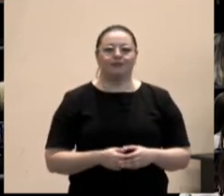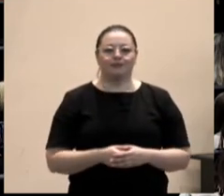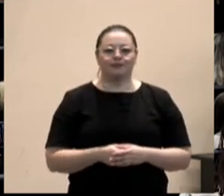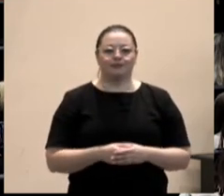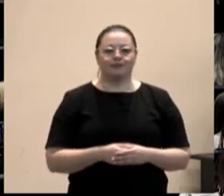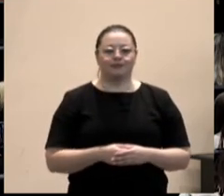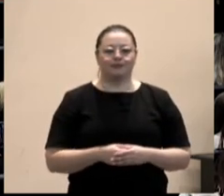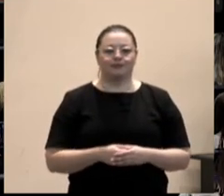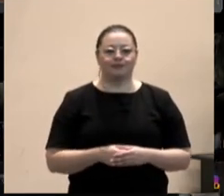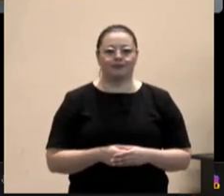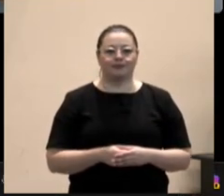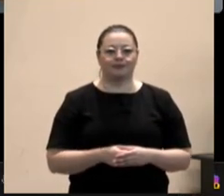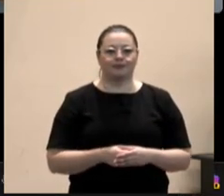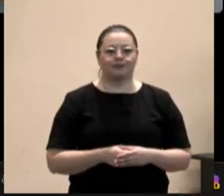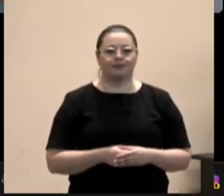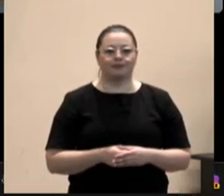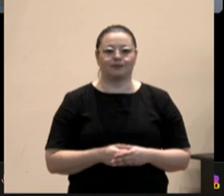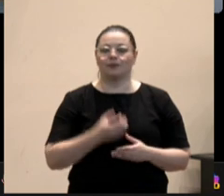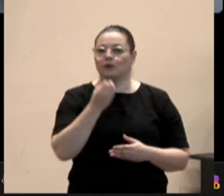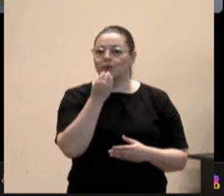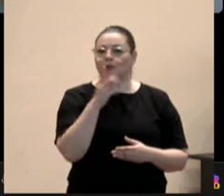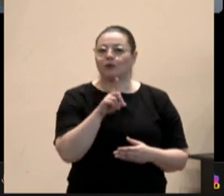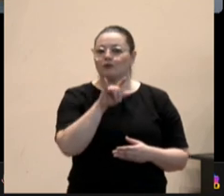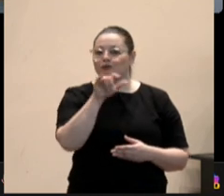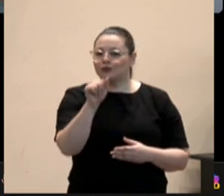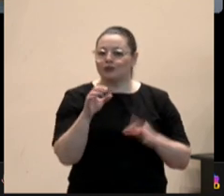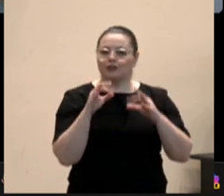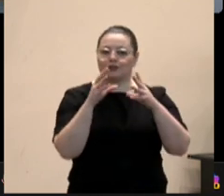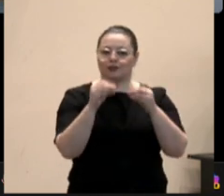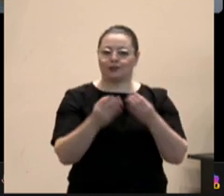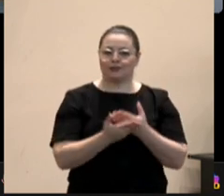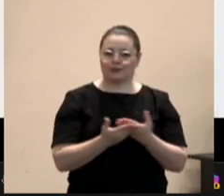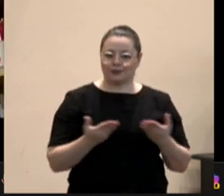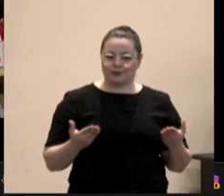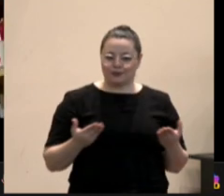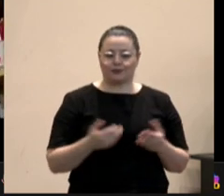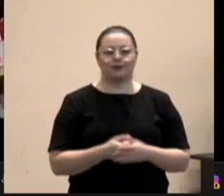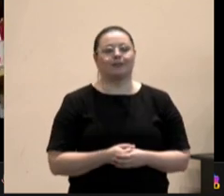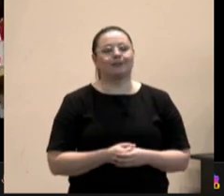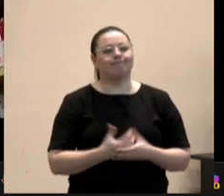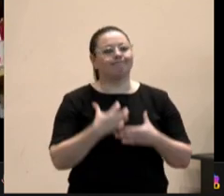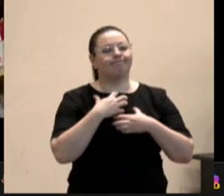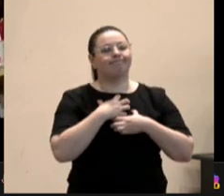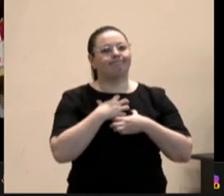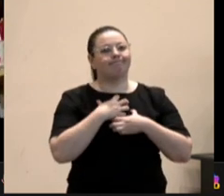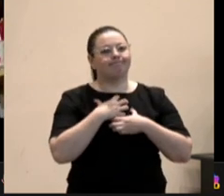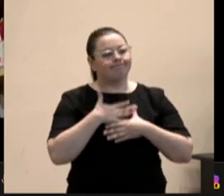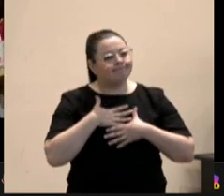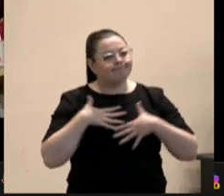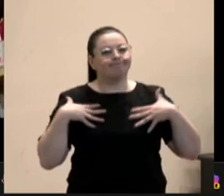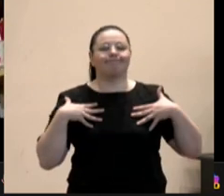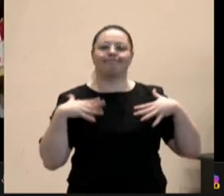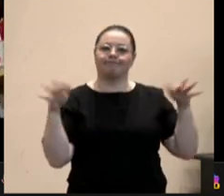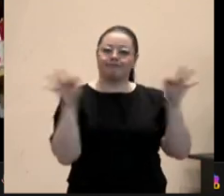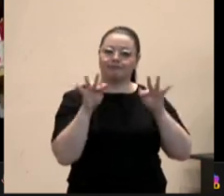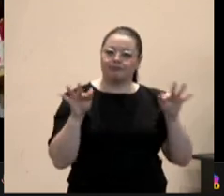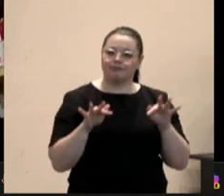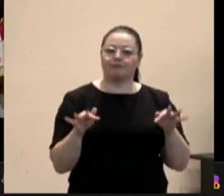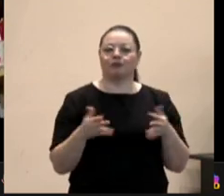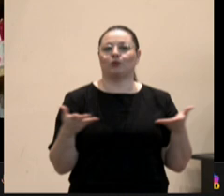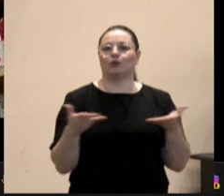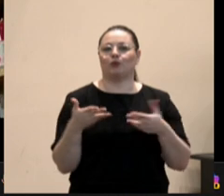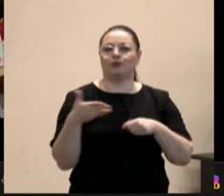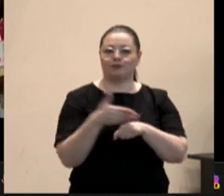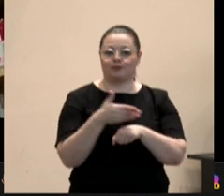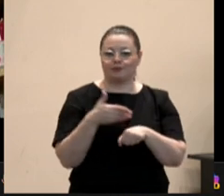Então, bom dia a todos e todas, é uma alegria e uma satisfação conseguir